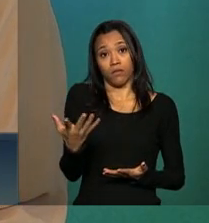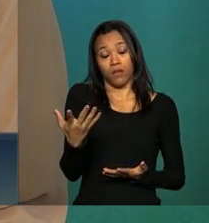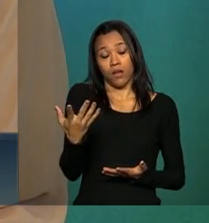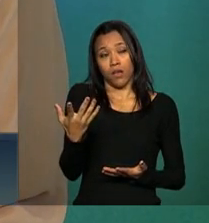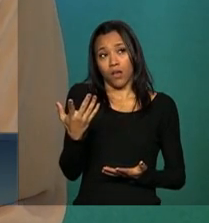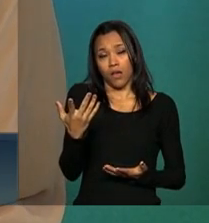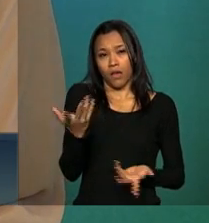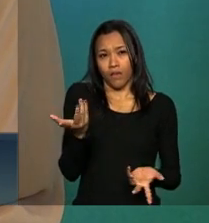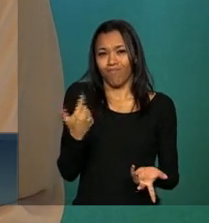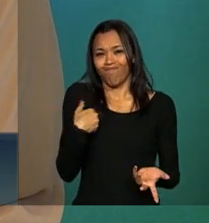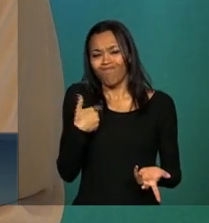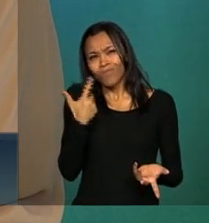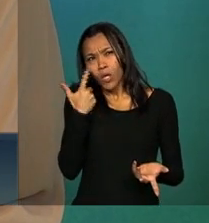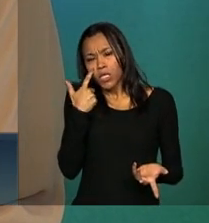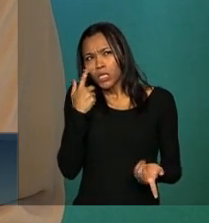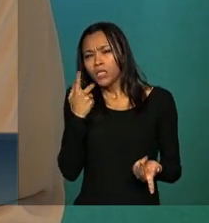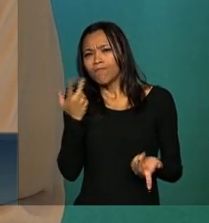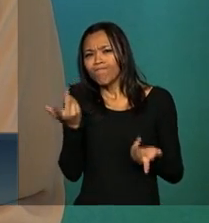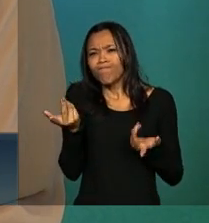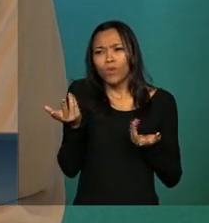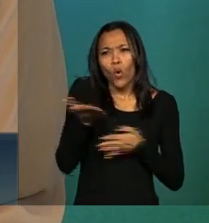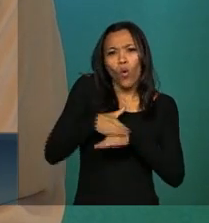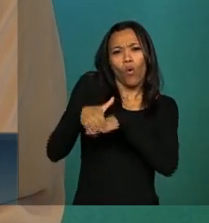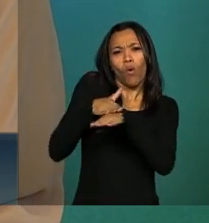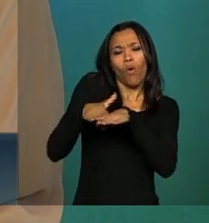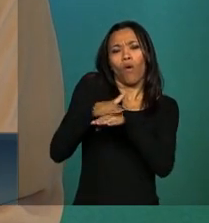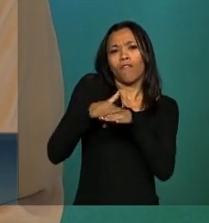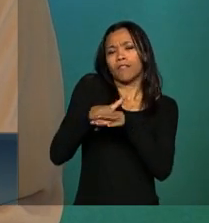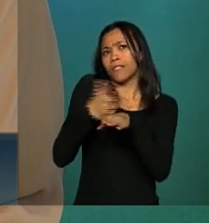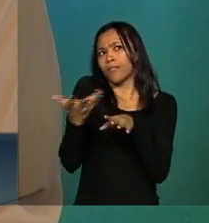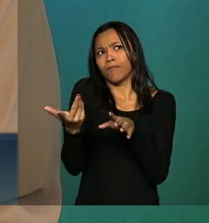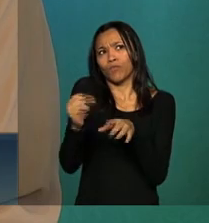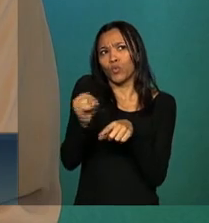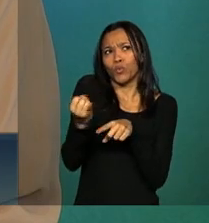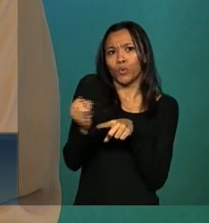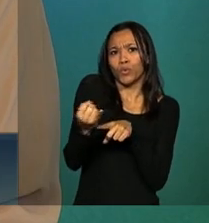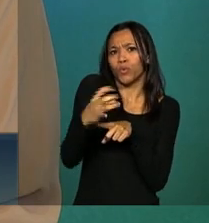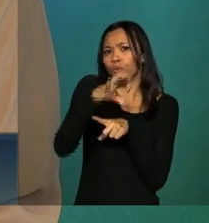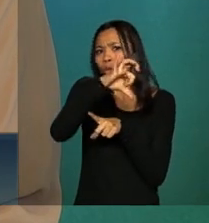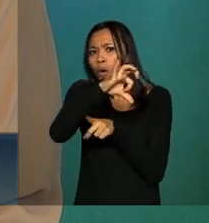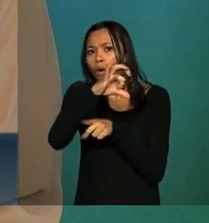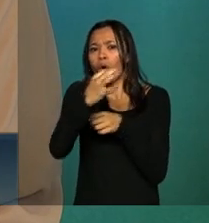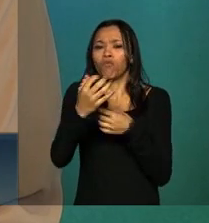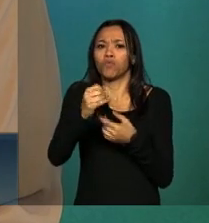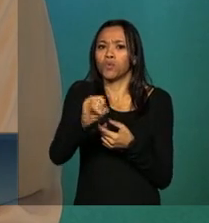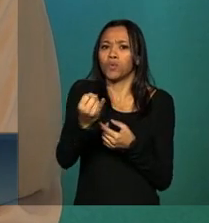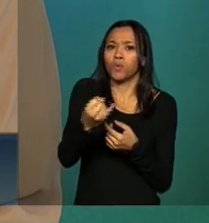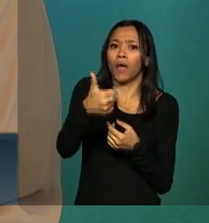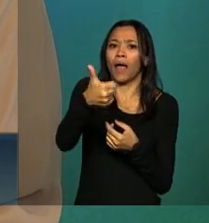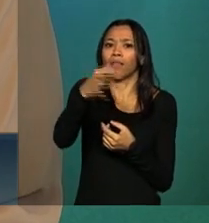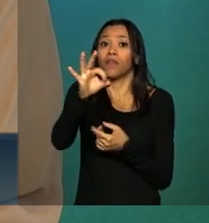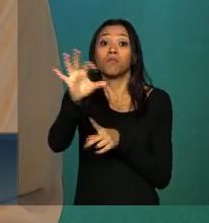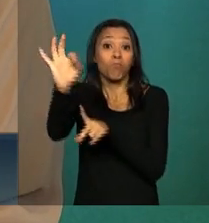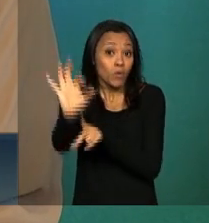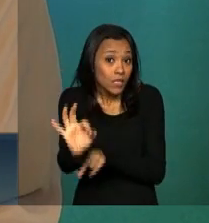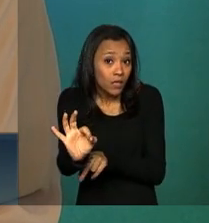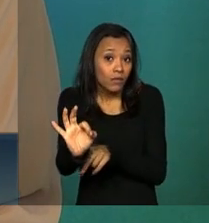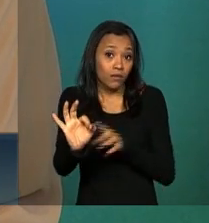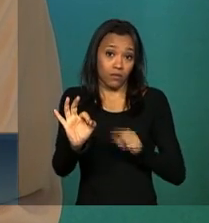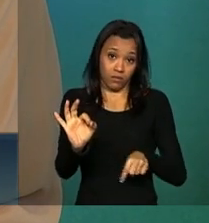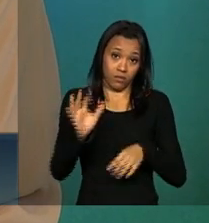até a prever e a discutir um juro de 9% a 10,5%, que o MAPA não aceitou,